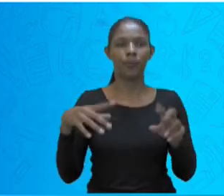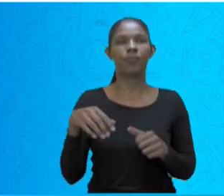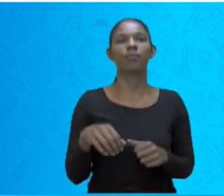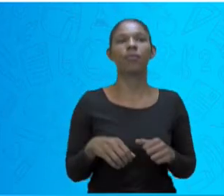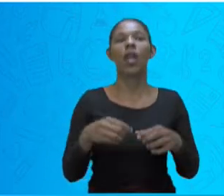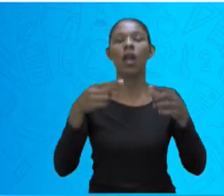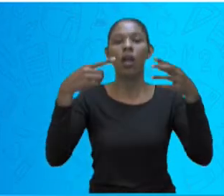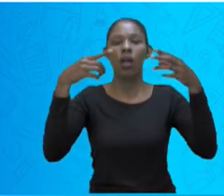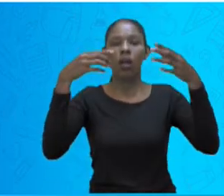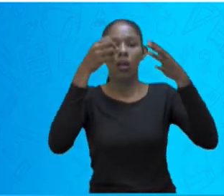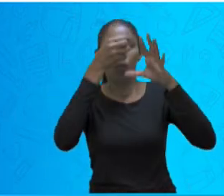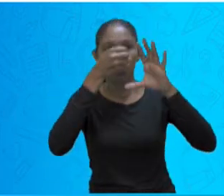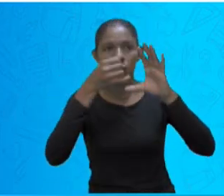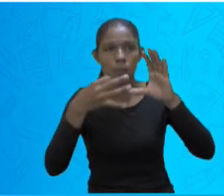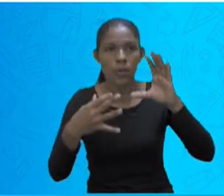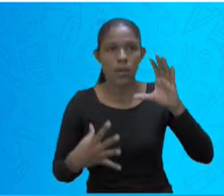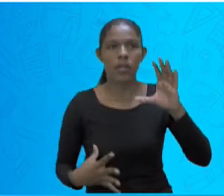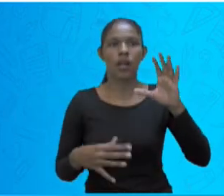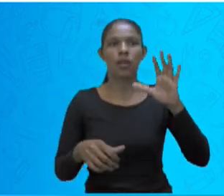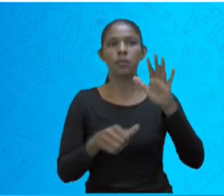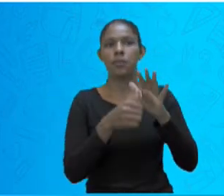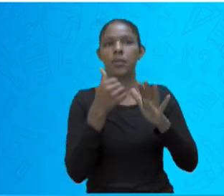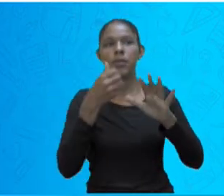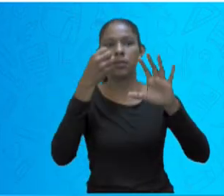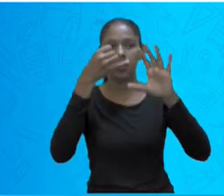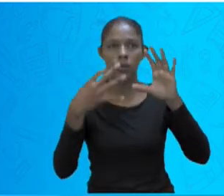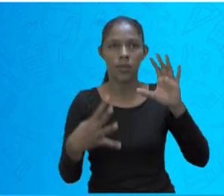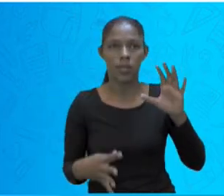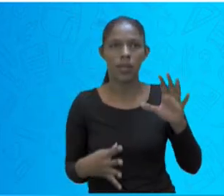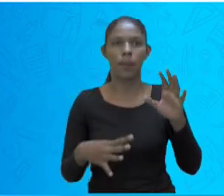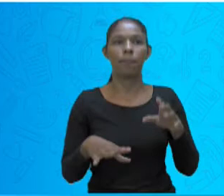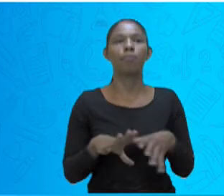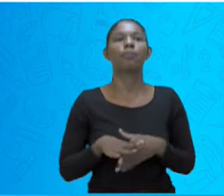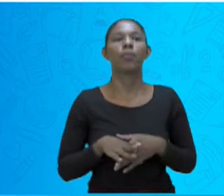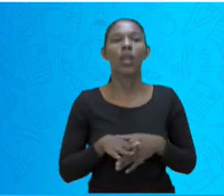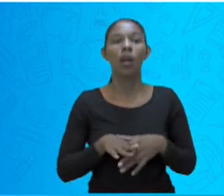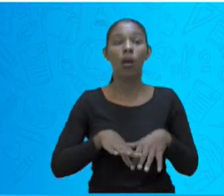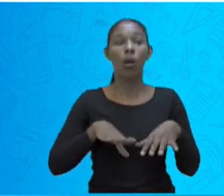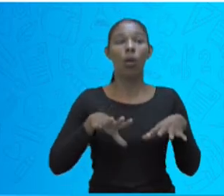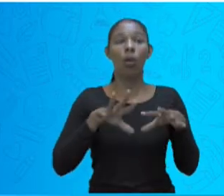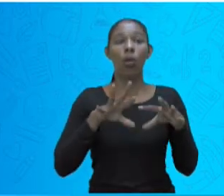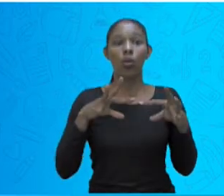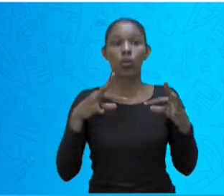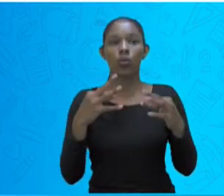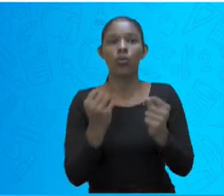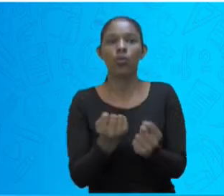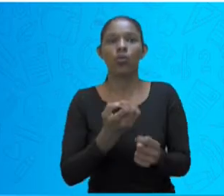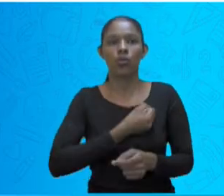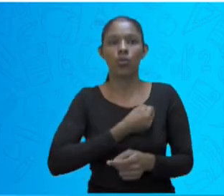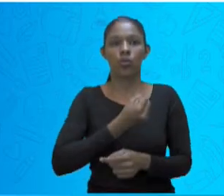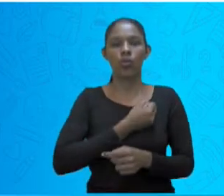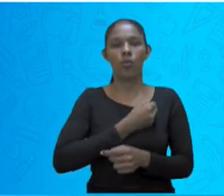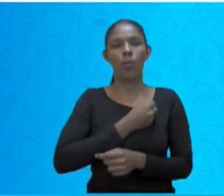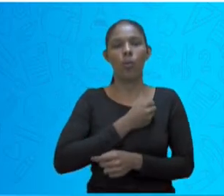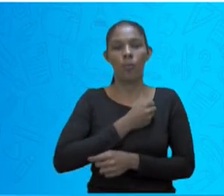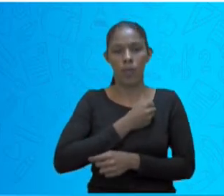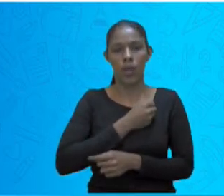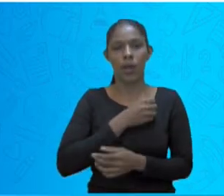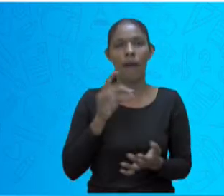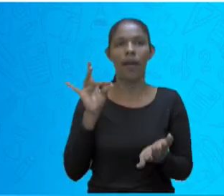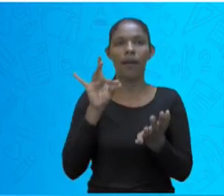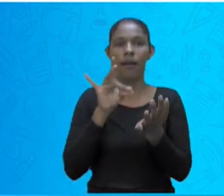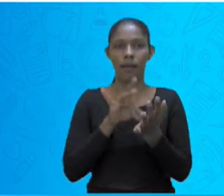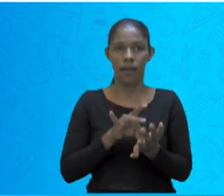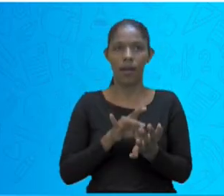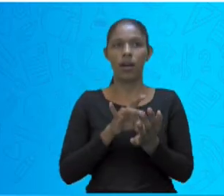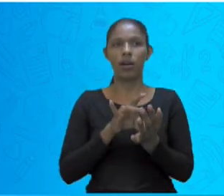N natural, com N maior ou igual a 2, nós temos, vejam aqui, a raiz enésima de